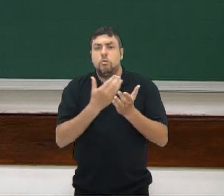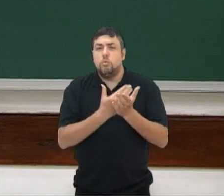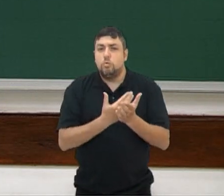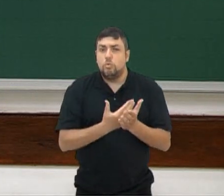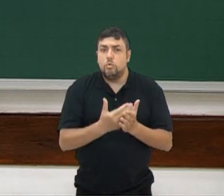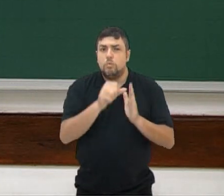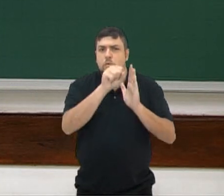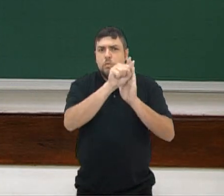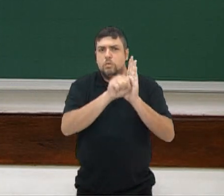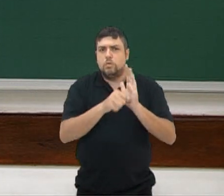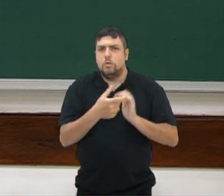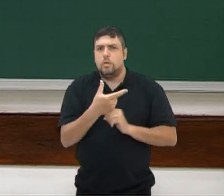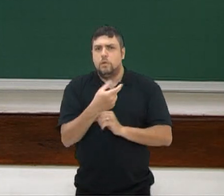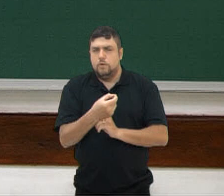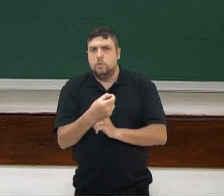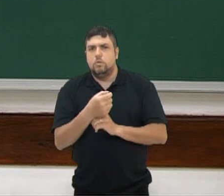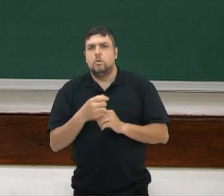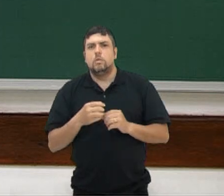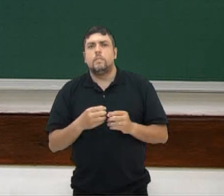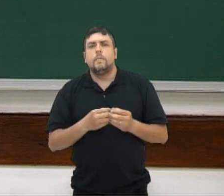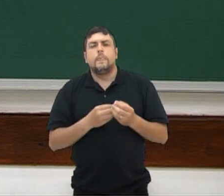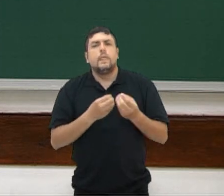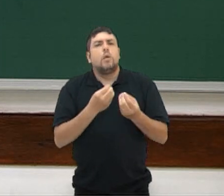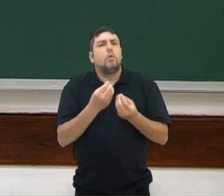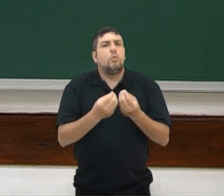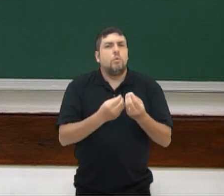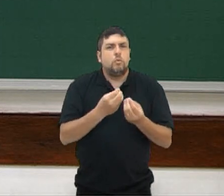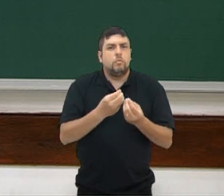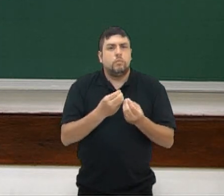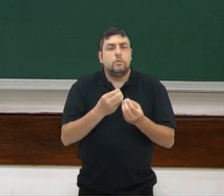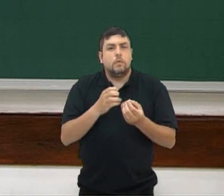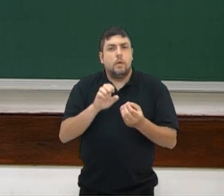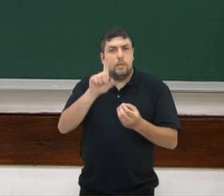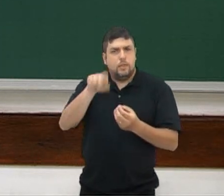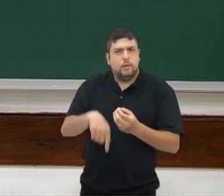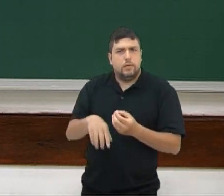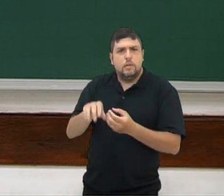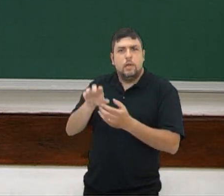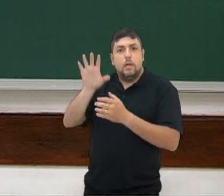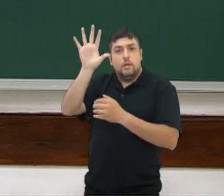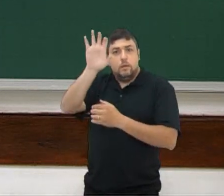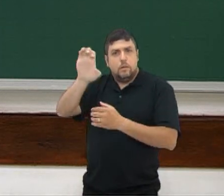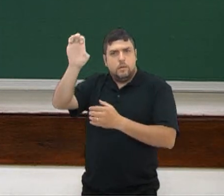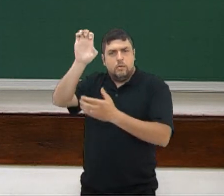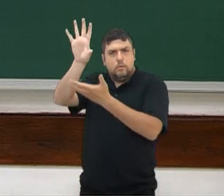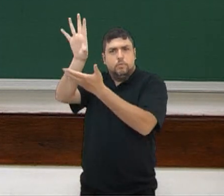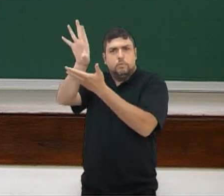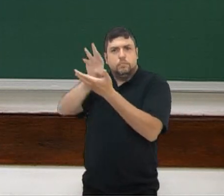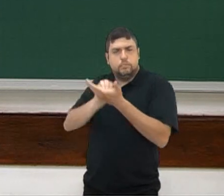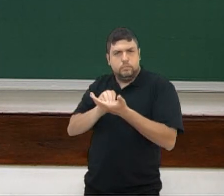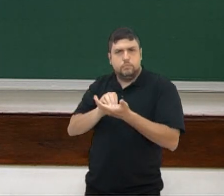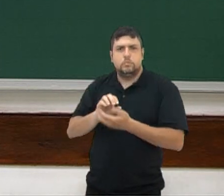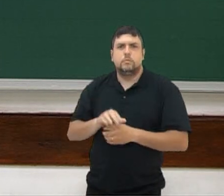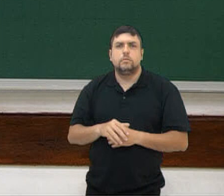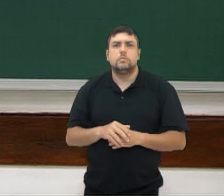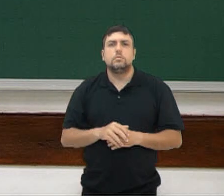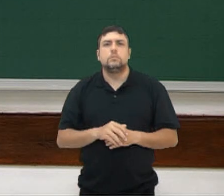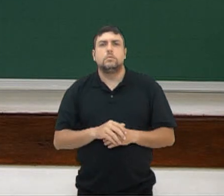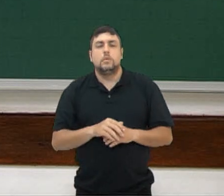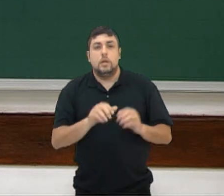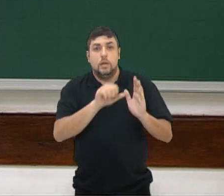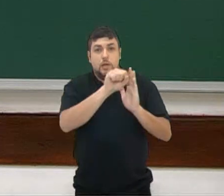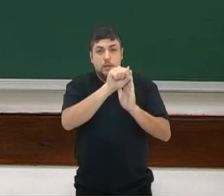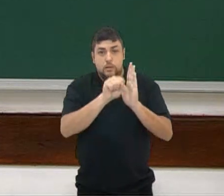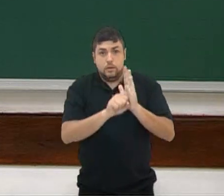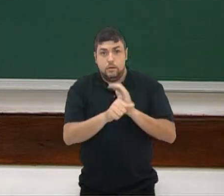ele acontece sobre forte influência das vanguardas europeias. Como isso? Na troca do século XVIII para o